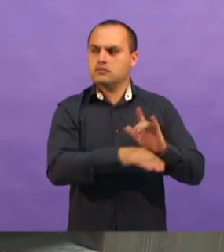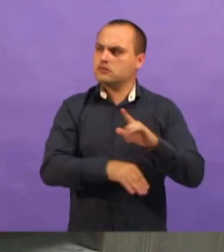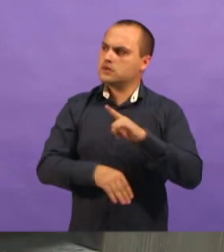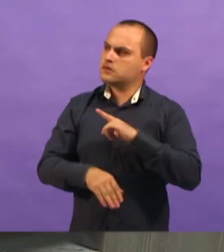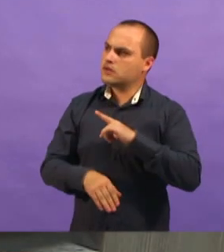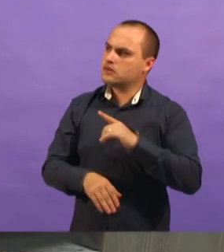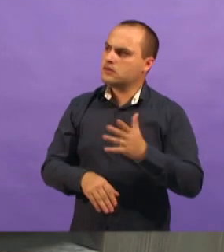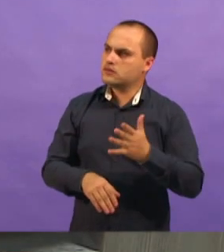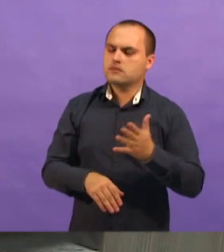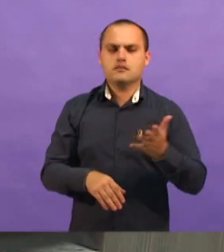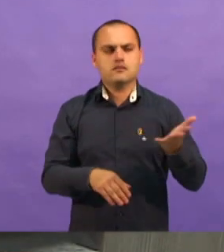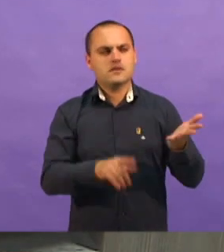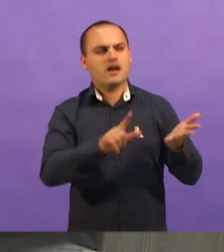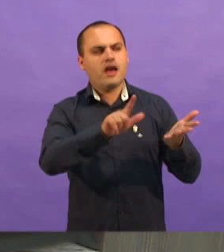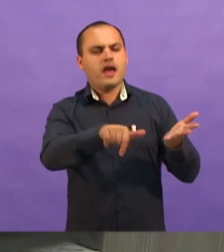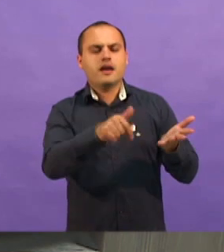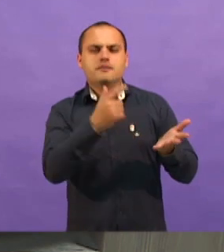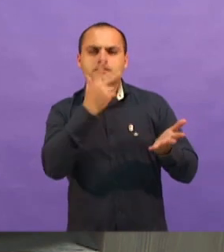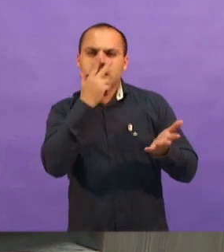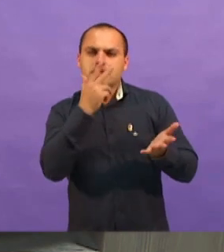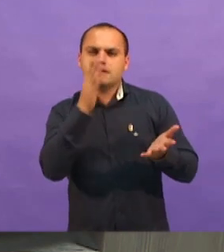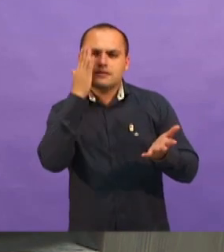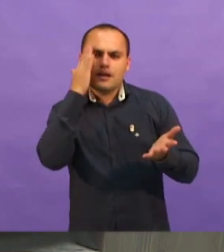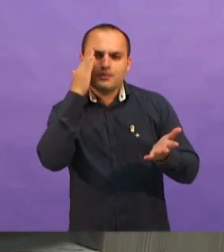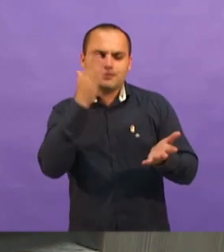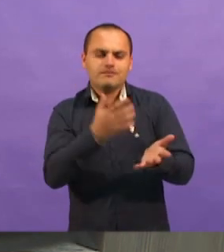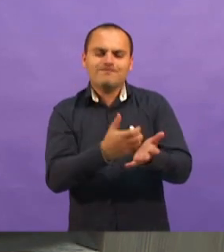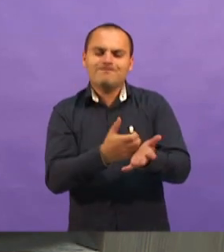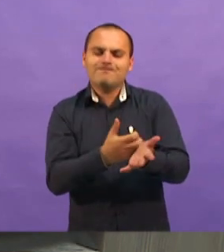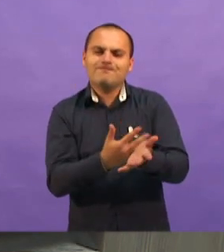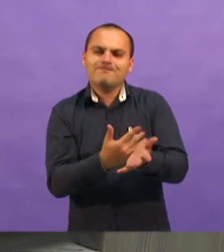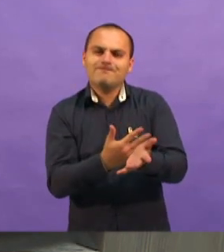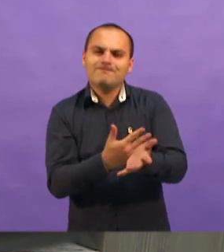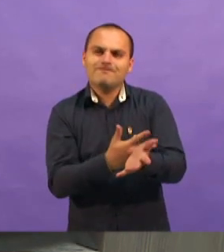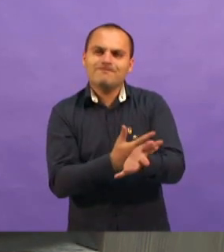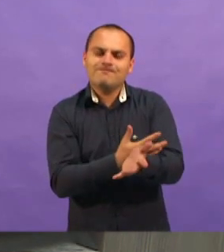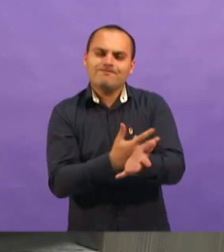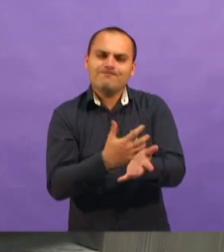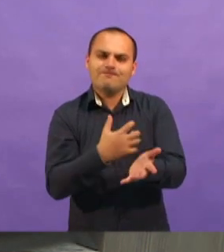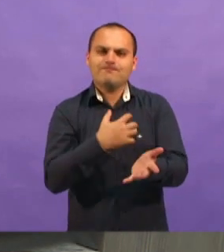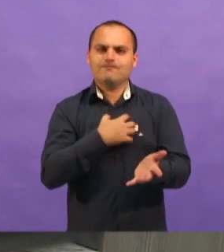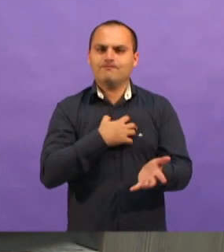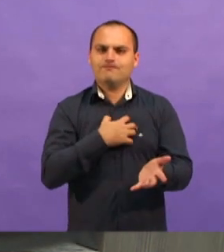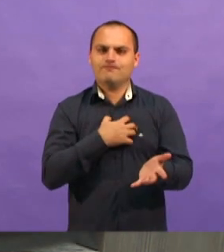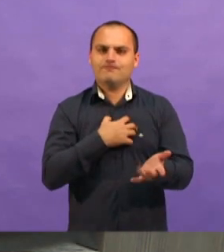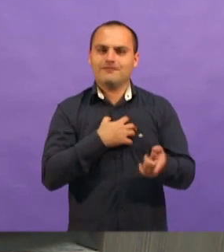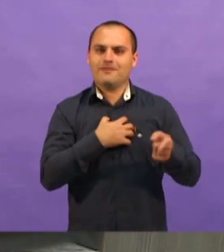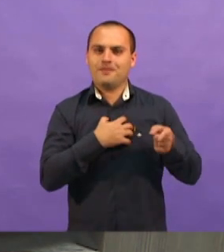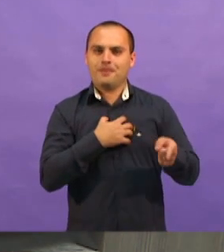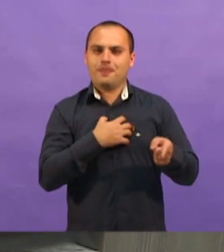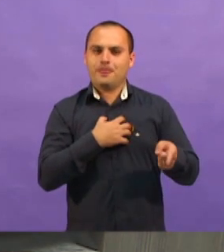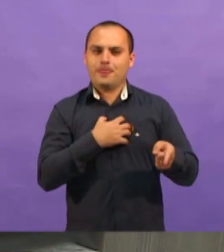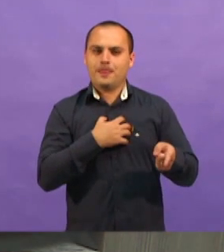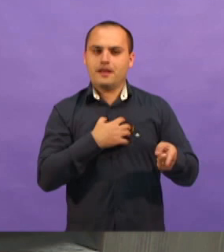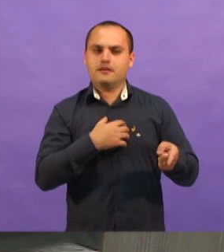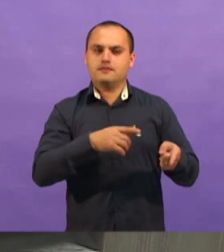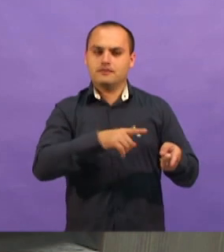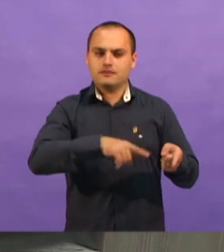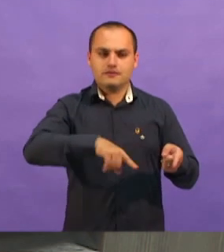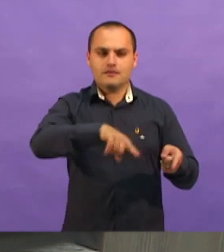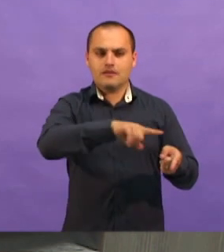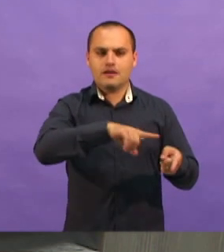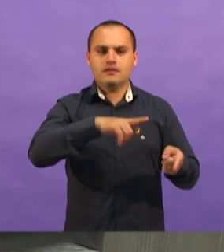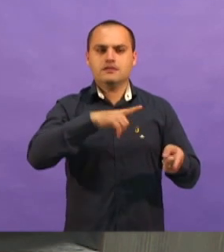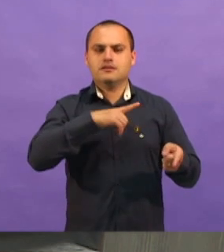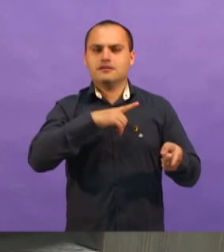sensíveis, uma visão muito sensível. Sabe, essas fotografias que são escolhidas, são encaminhadas, né? E